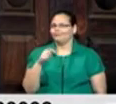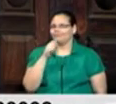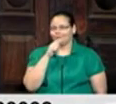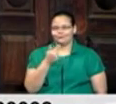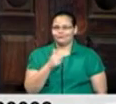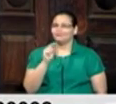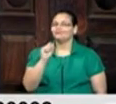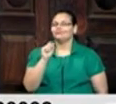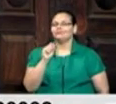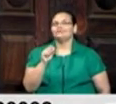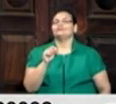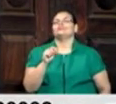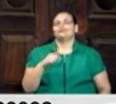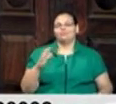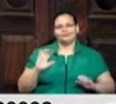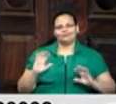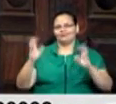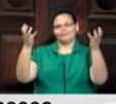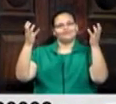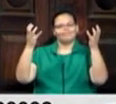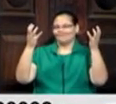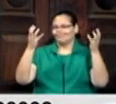que comemorar.